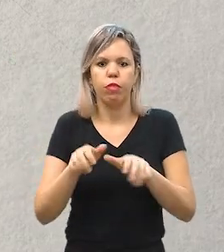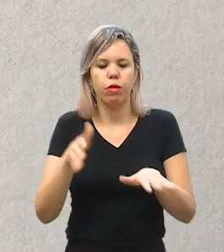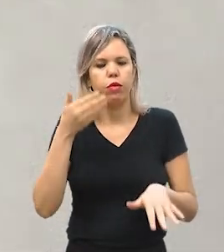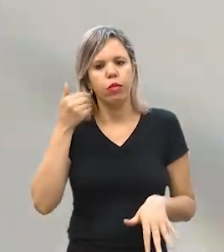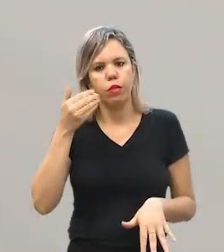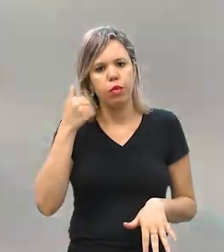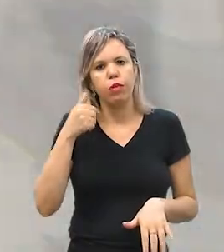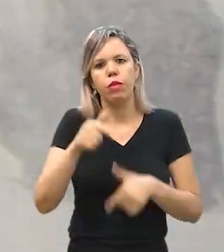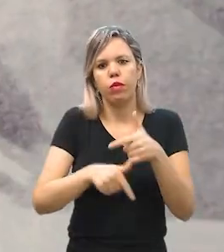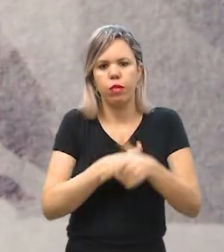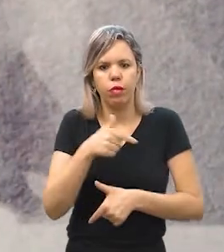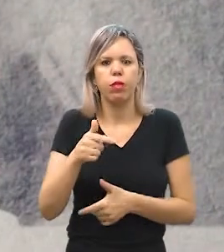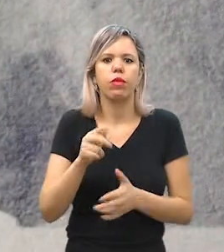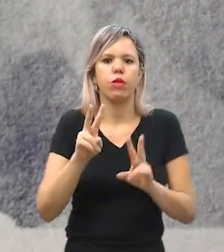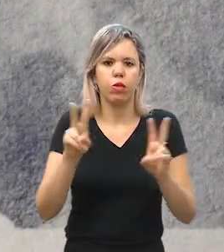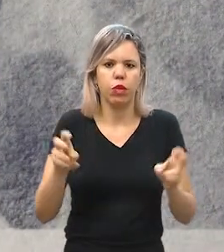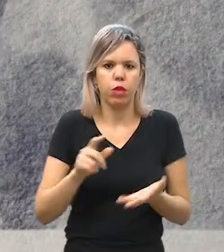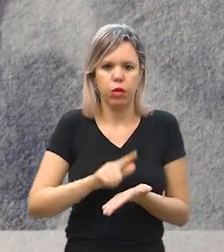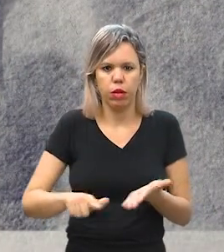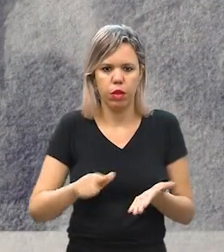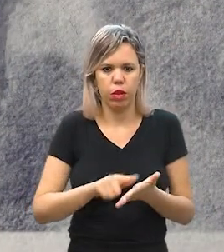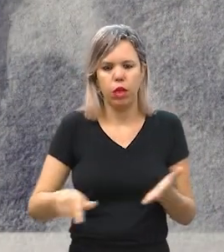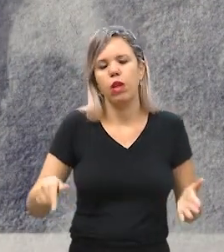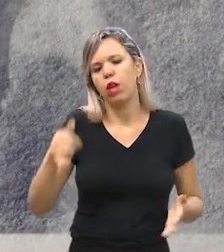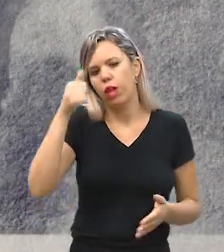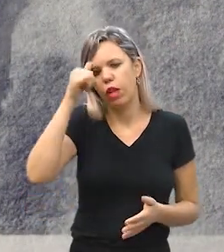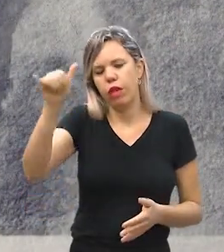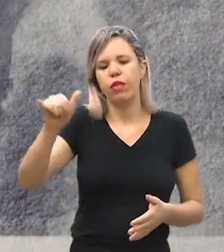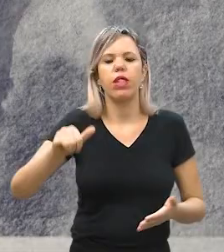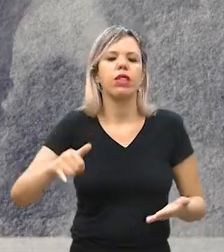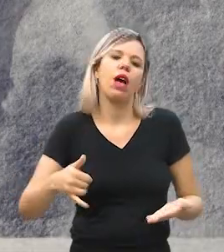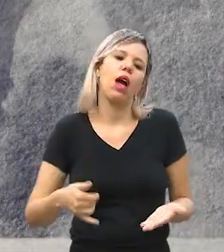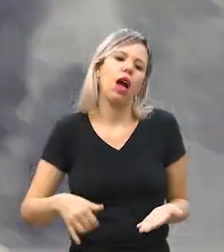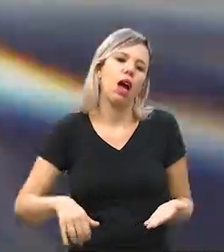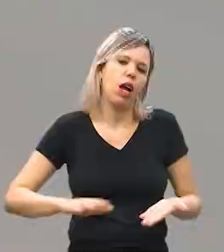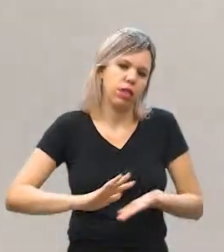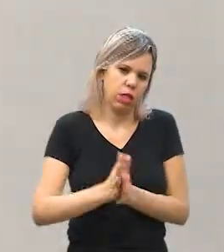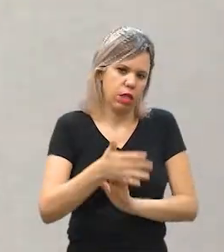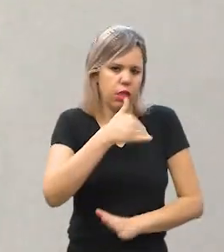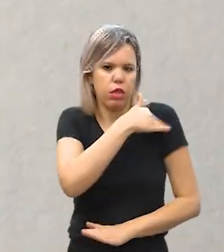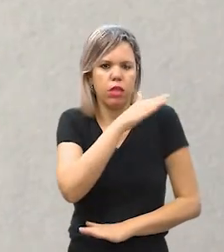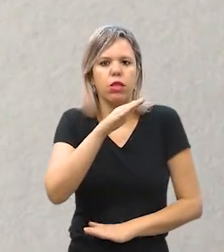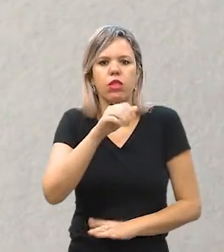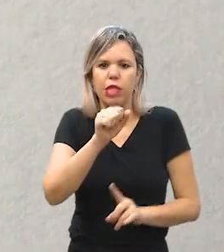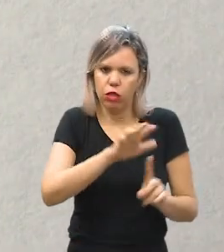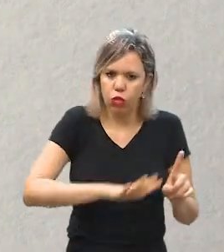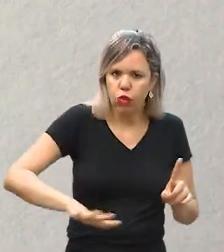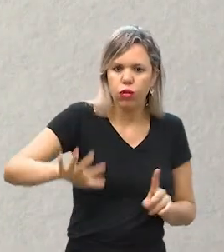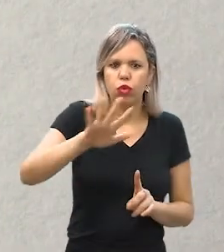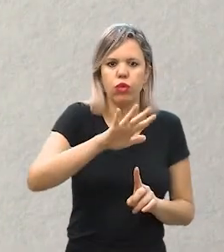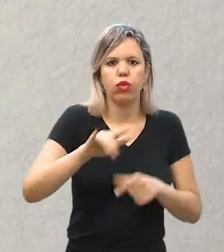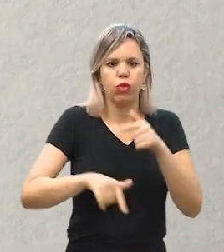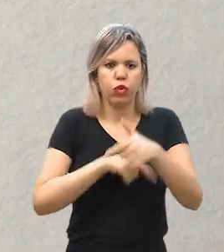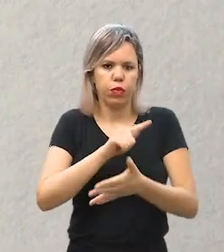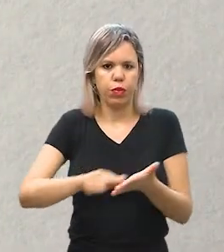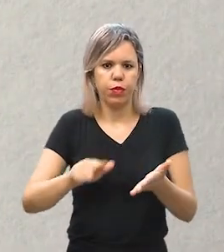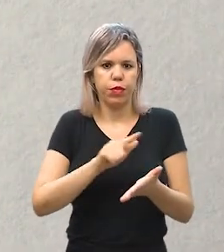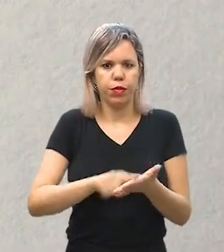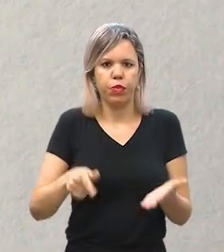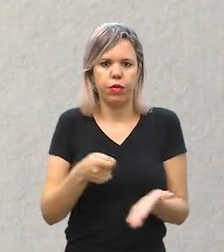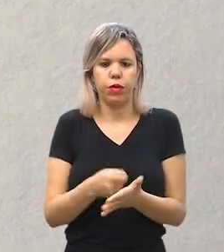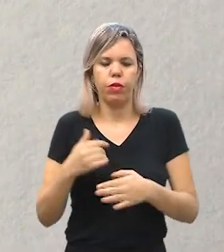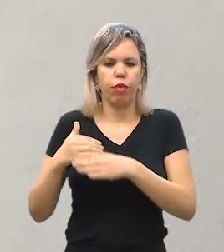da classe trabalhadora, tentando combater a discriminação da sociedade em relação às trabalhadoras domésticas,